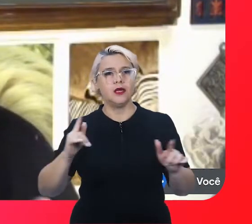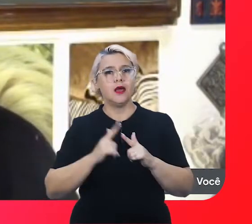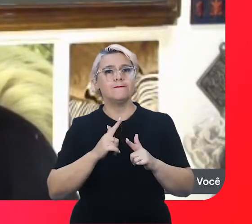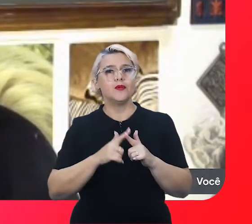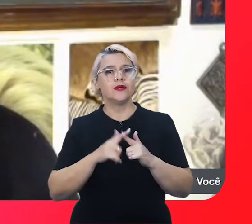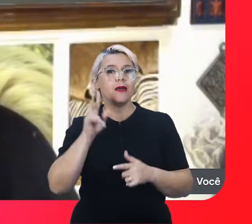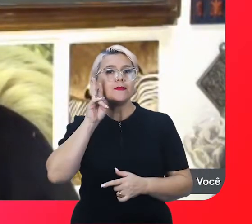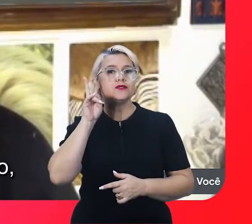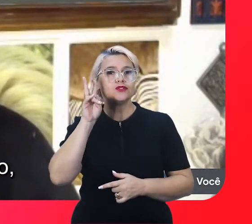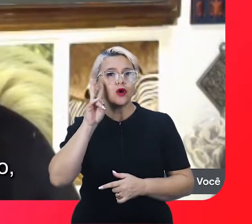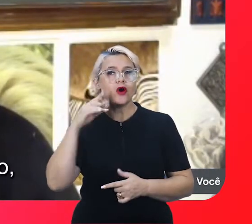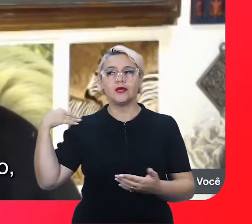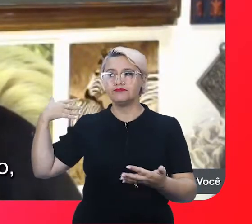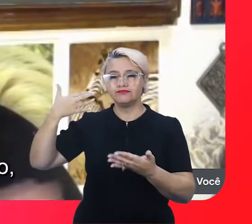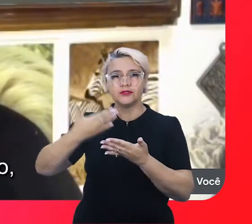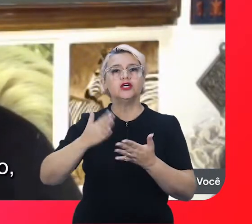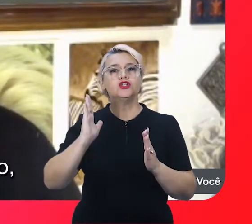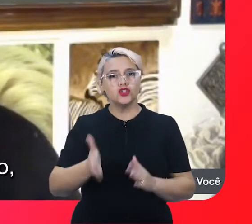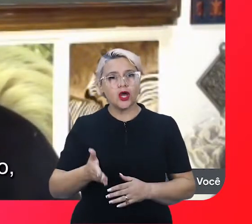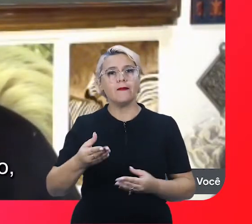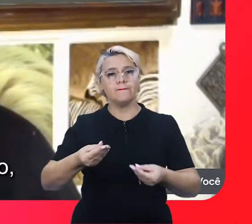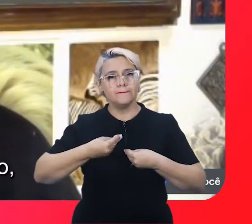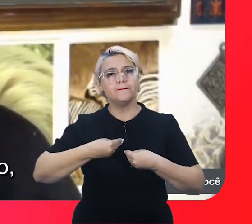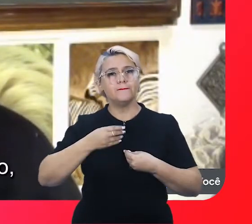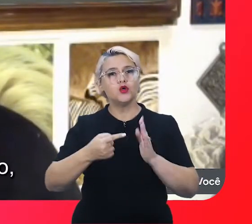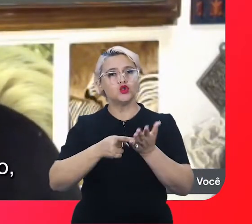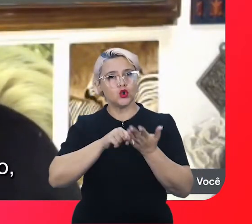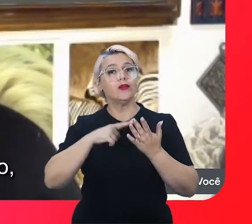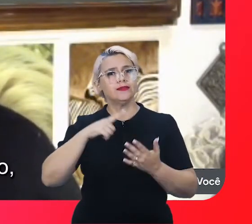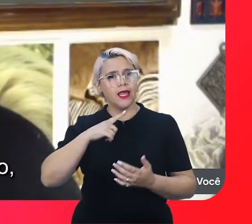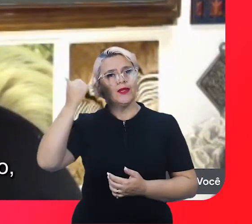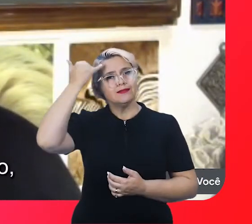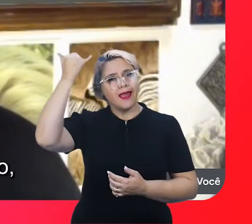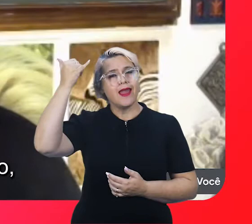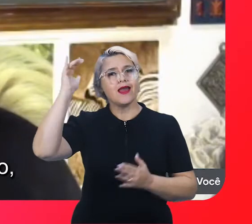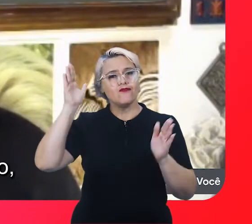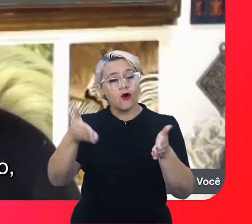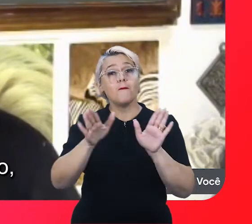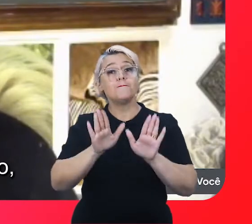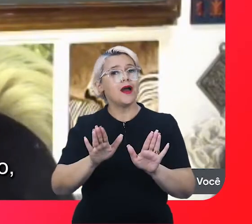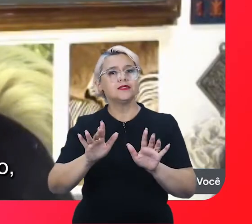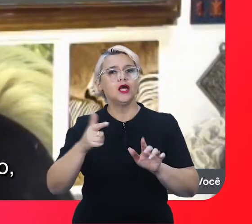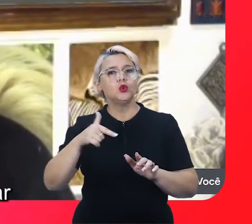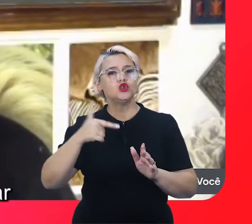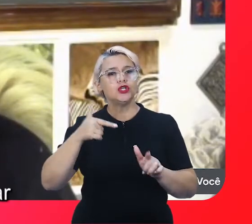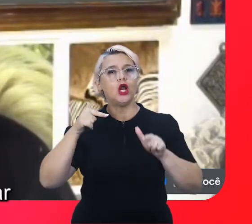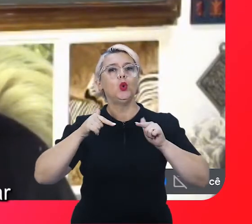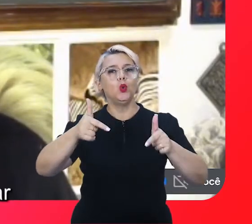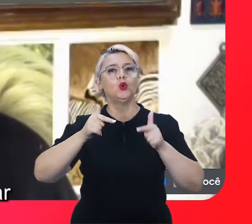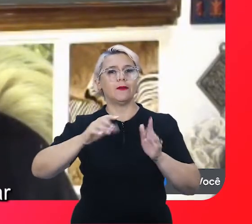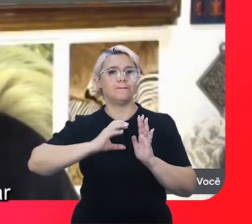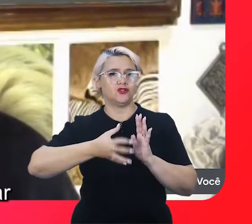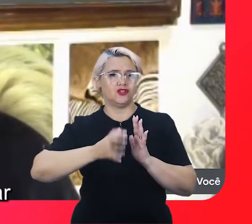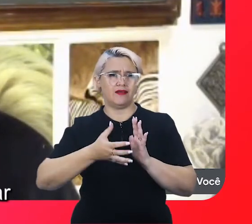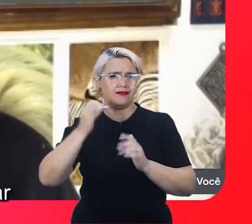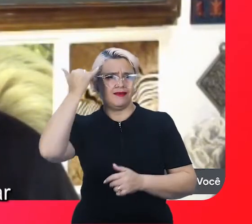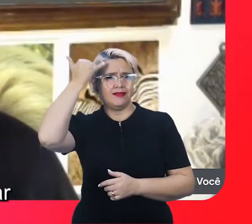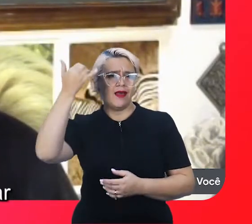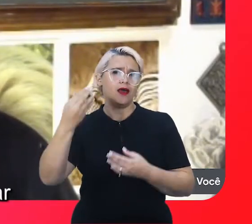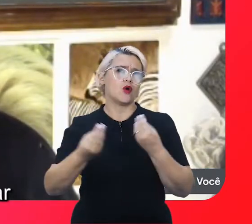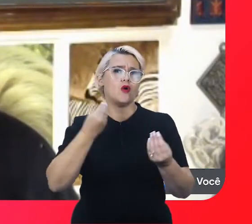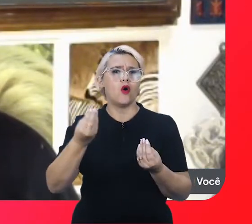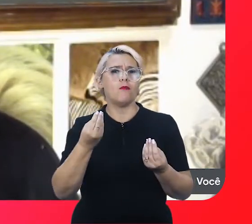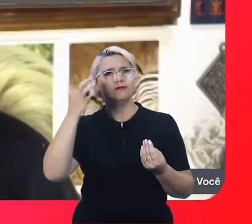história me provou que eu tinha uma ideologia, mas eu não tinha um exercício partidário dessa ideologia, desse modo